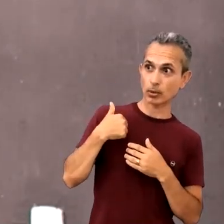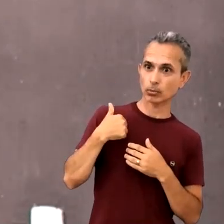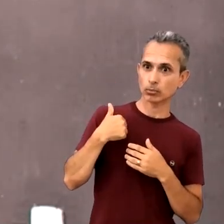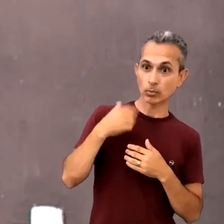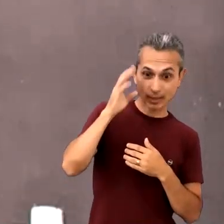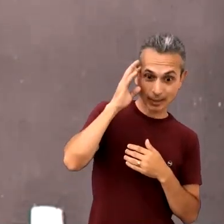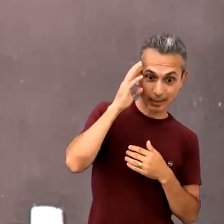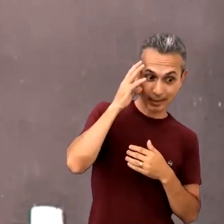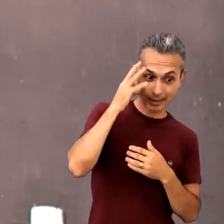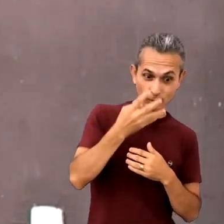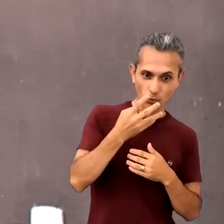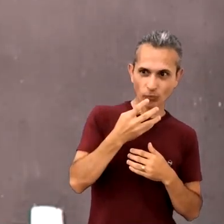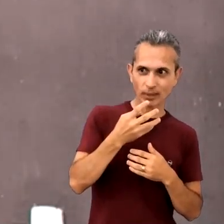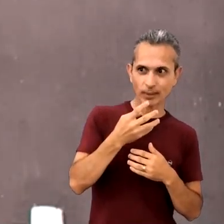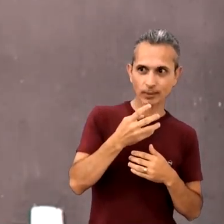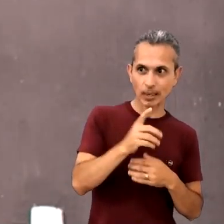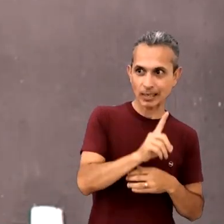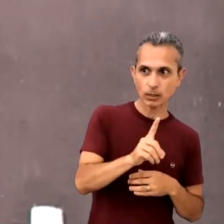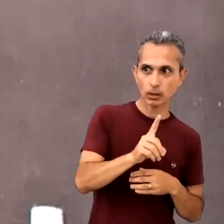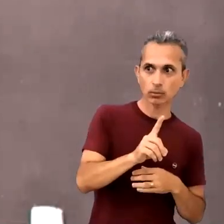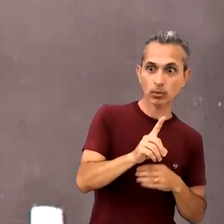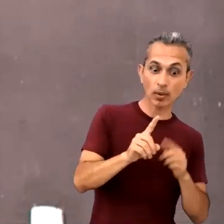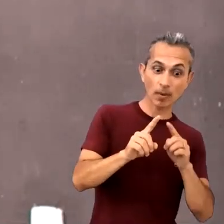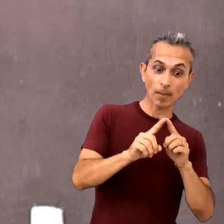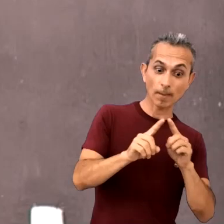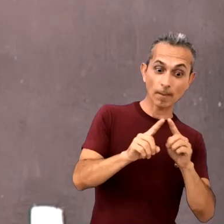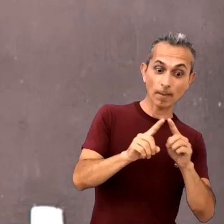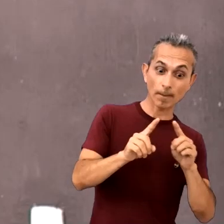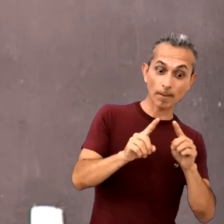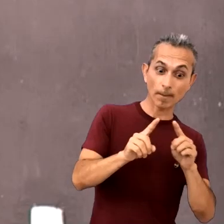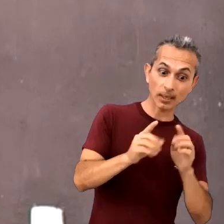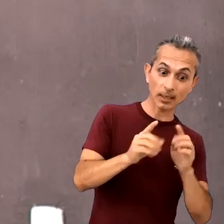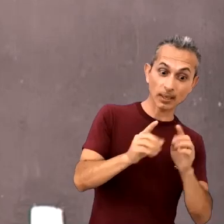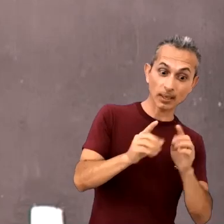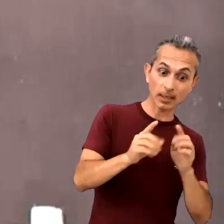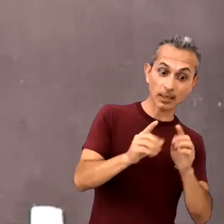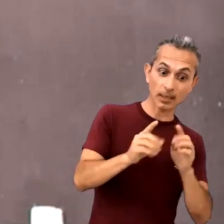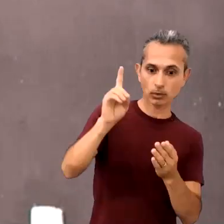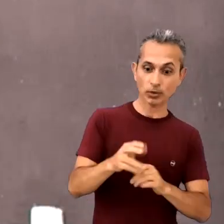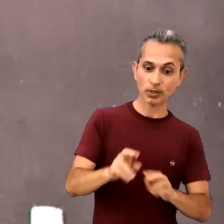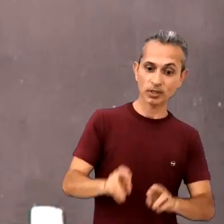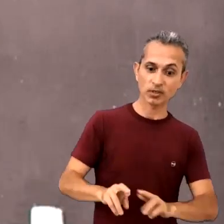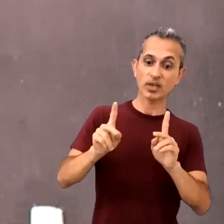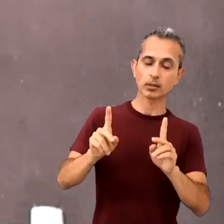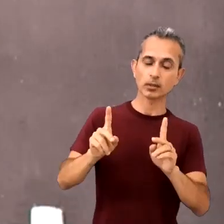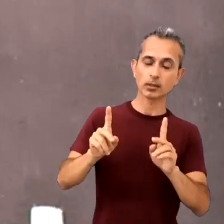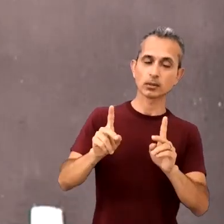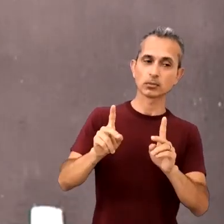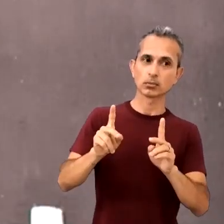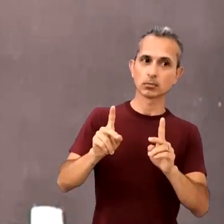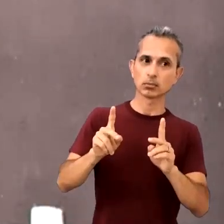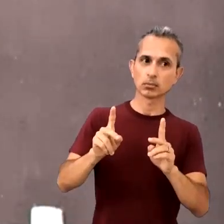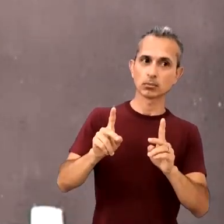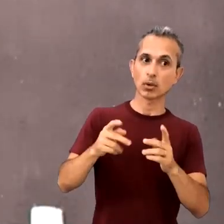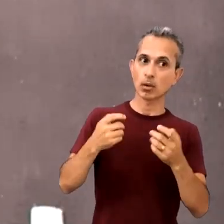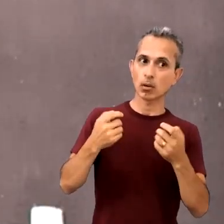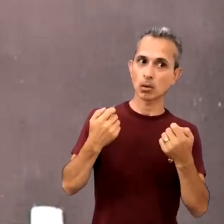aqui. Mas pela minha compreensão tem que ser essa aqui. Mas a palavra de Deus disse que tem que ser essa.